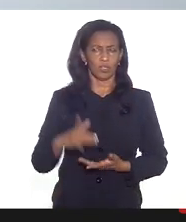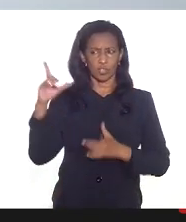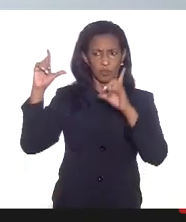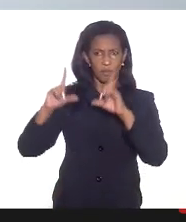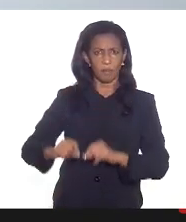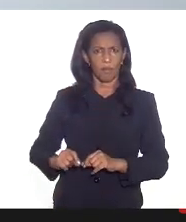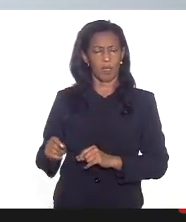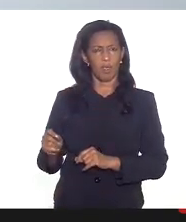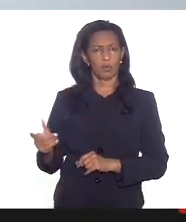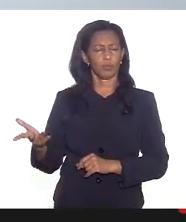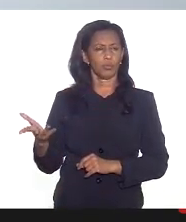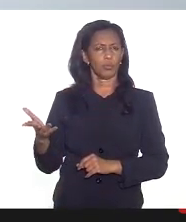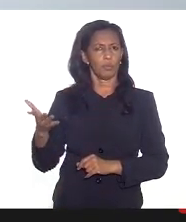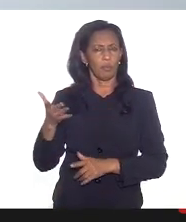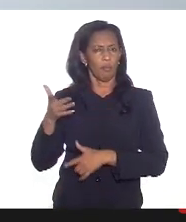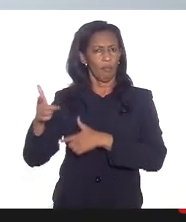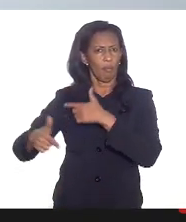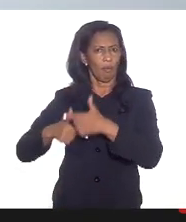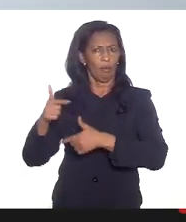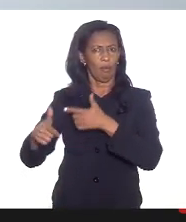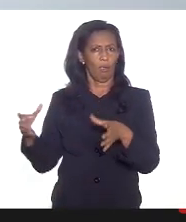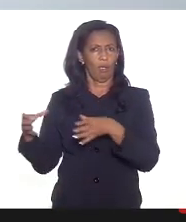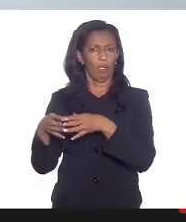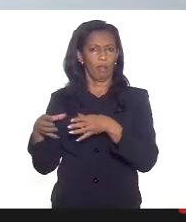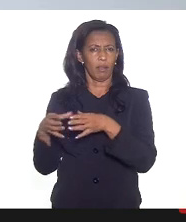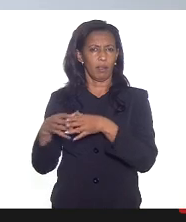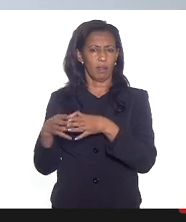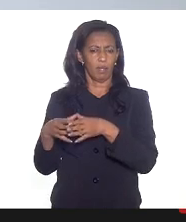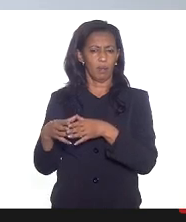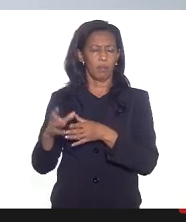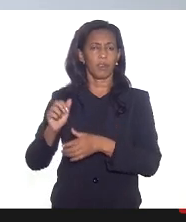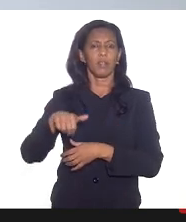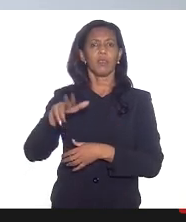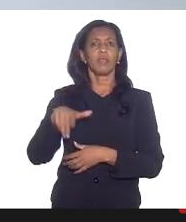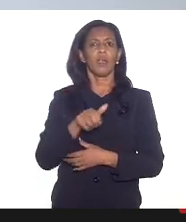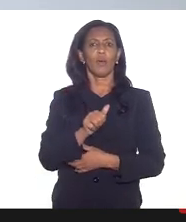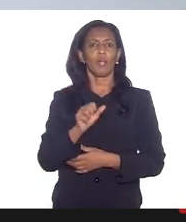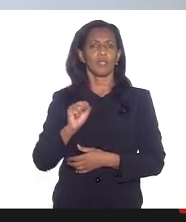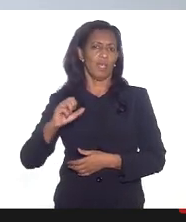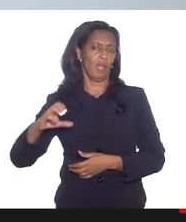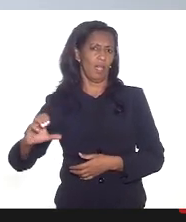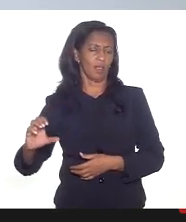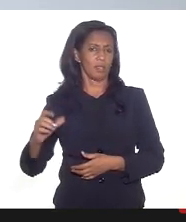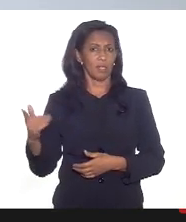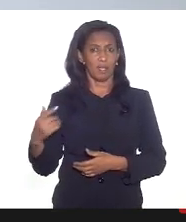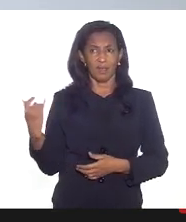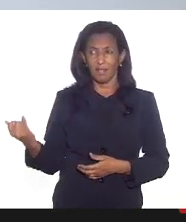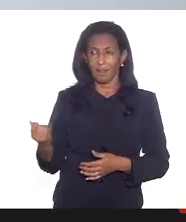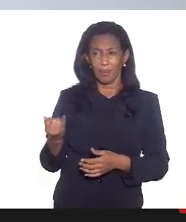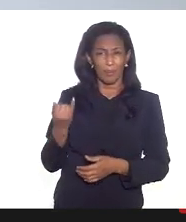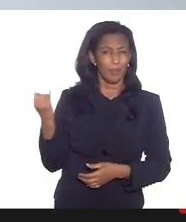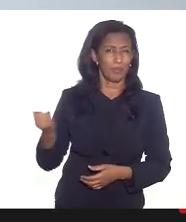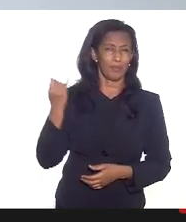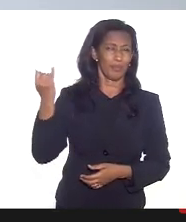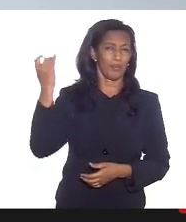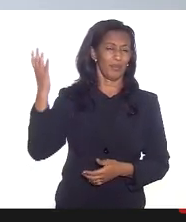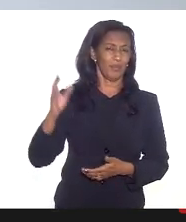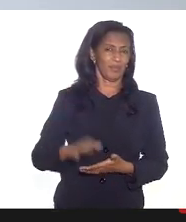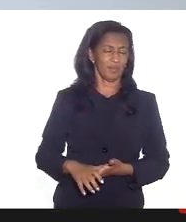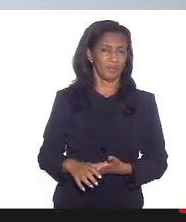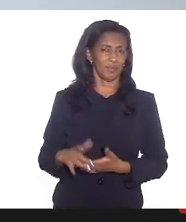ver menos é se decompondo a a equipe de saúde da família e quem é o acesso ele é a essência do nosso trabalho